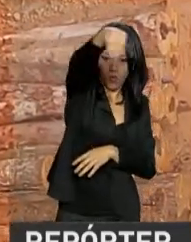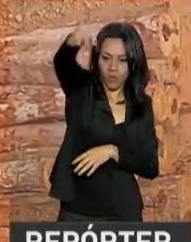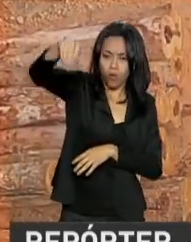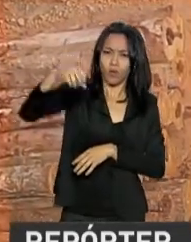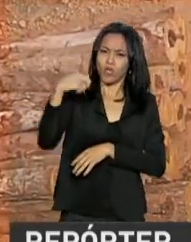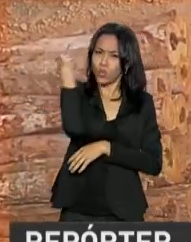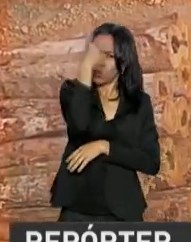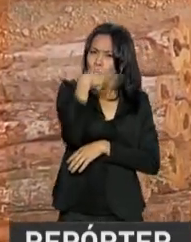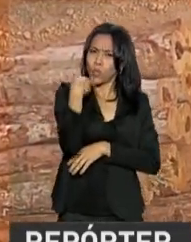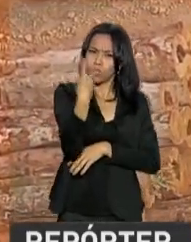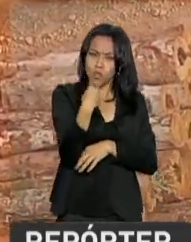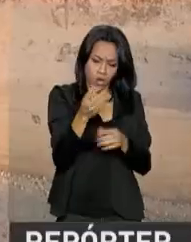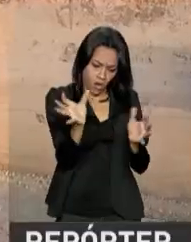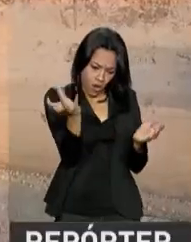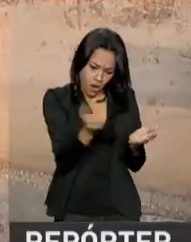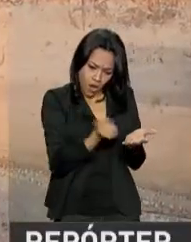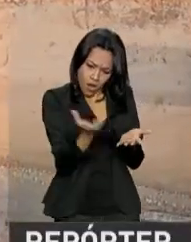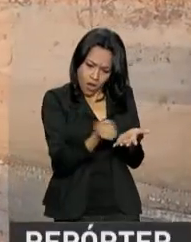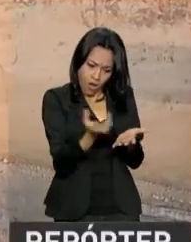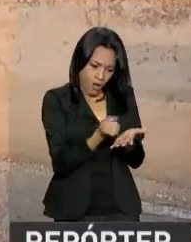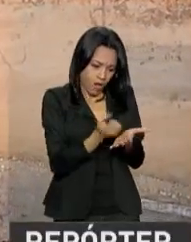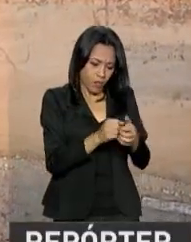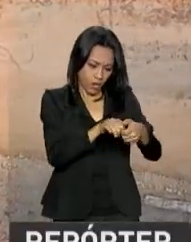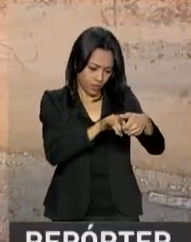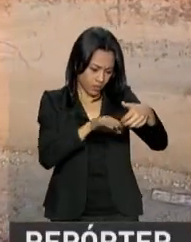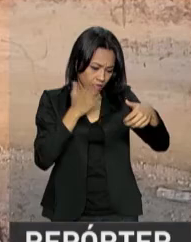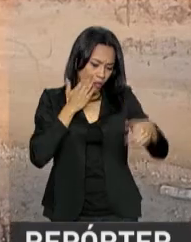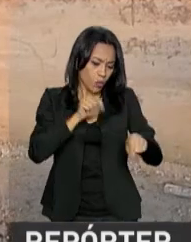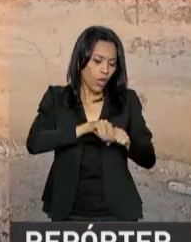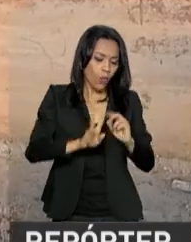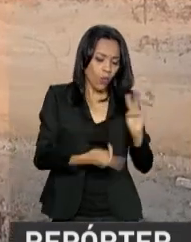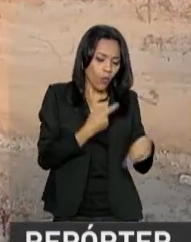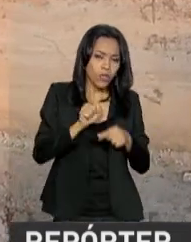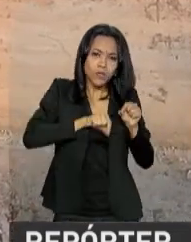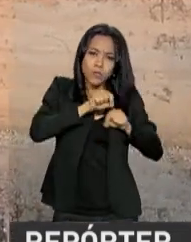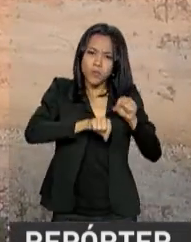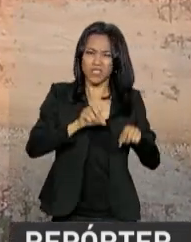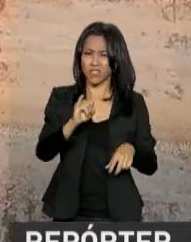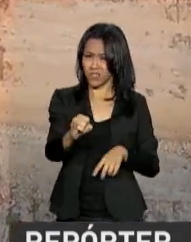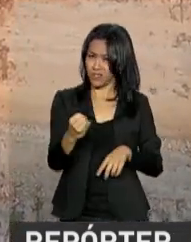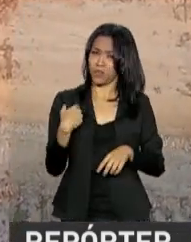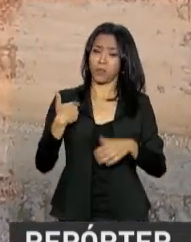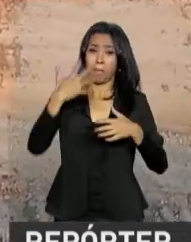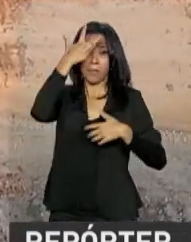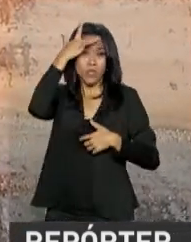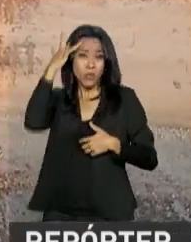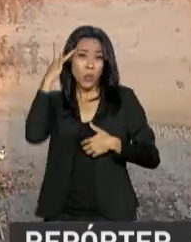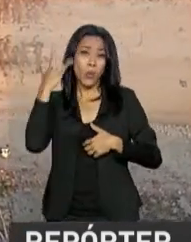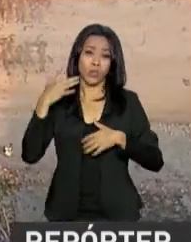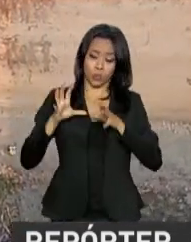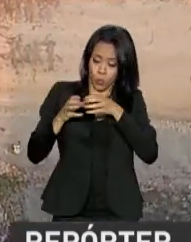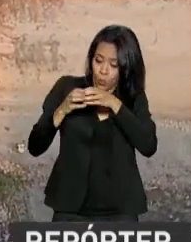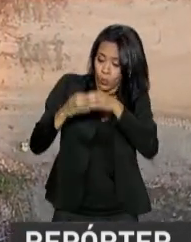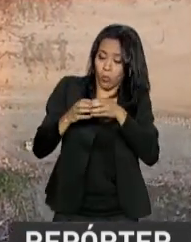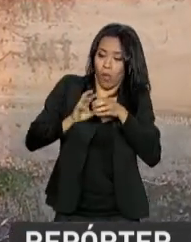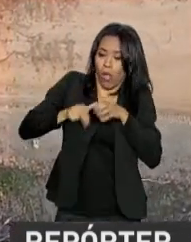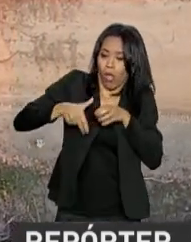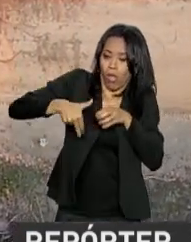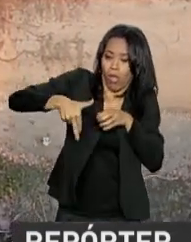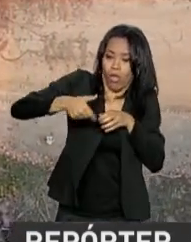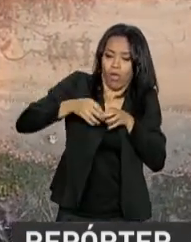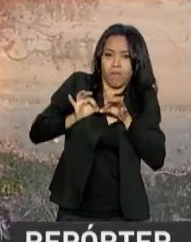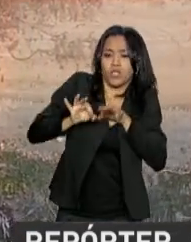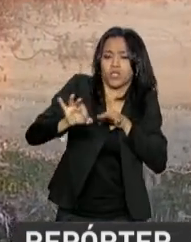chegamos ao volume naquele pátio se nós utilizássemos a equipe de campo para medir no método